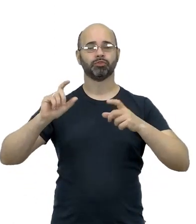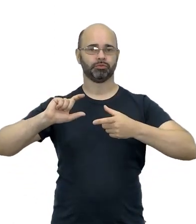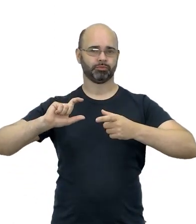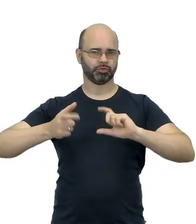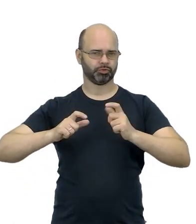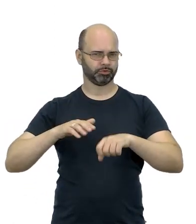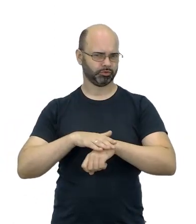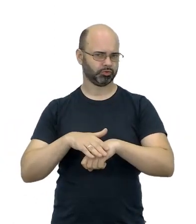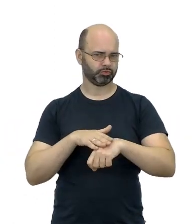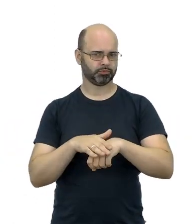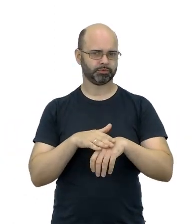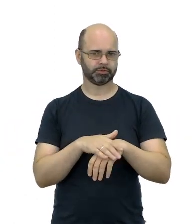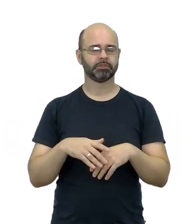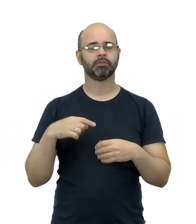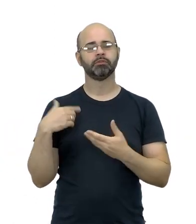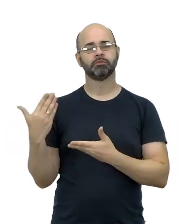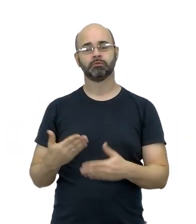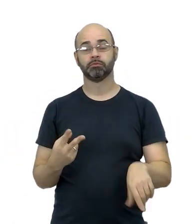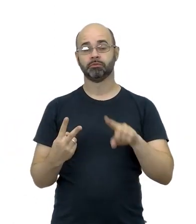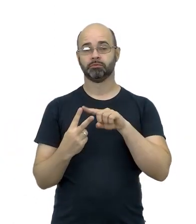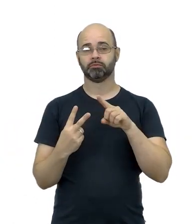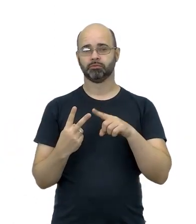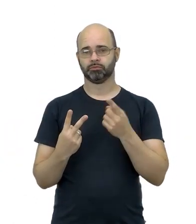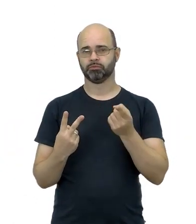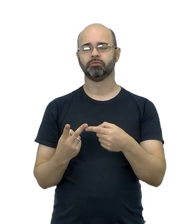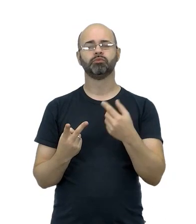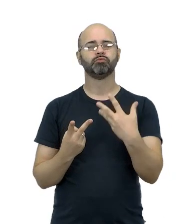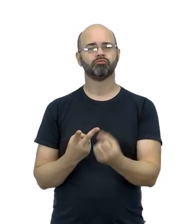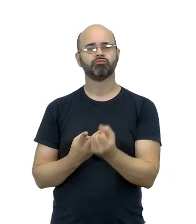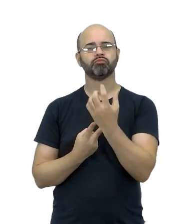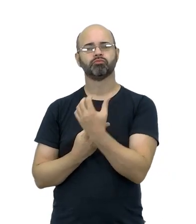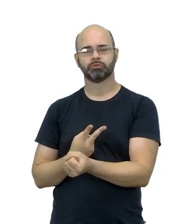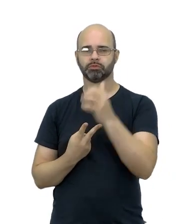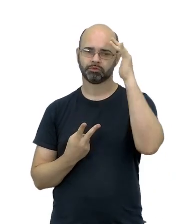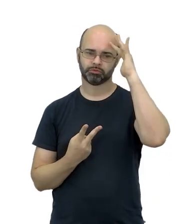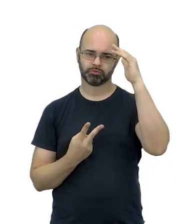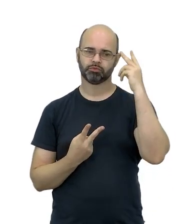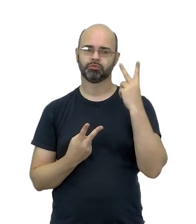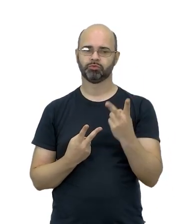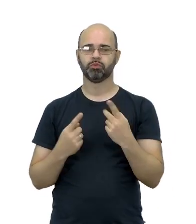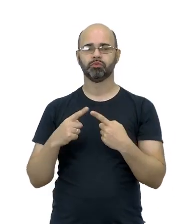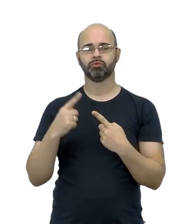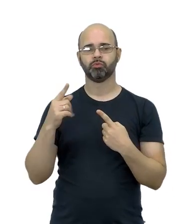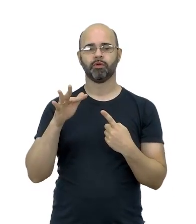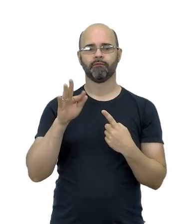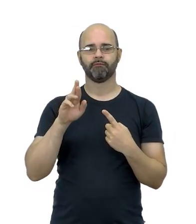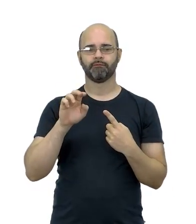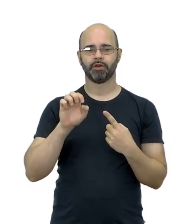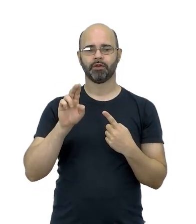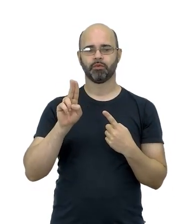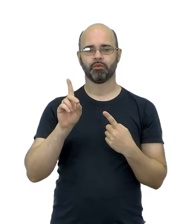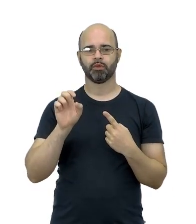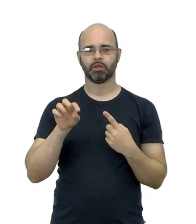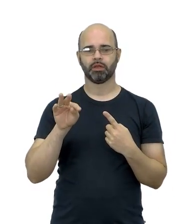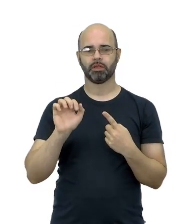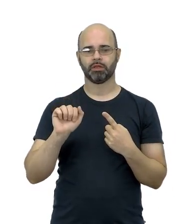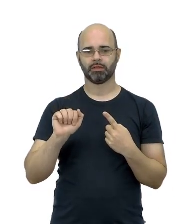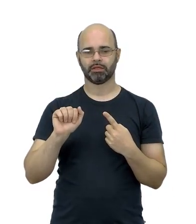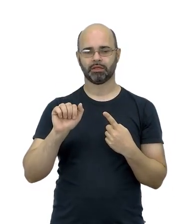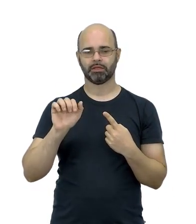né? Na verdade, 2 citações de teóricos, um é do Freudenthal e o outro é do Pontes e